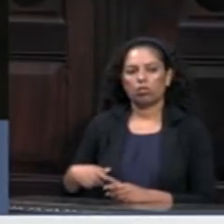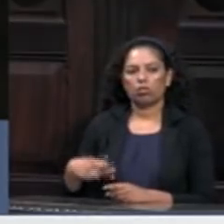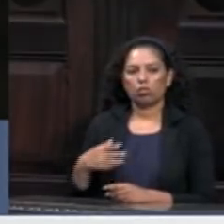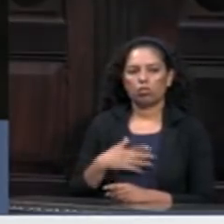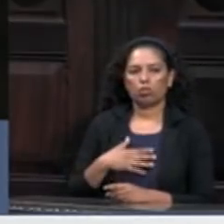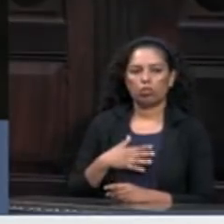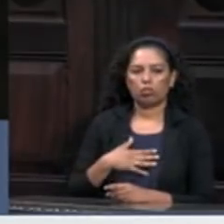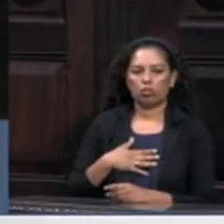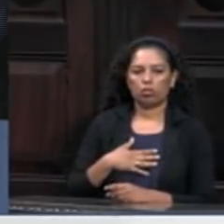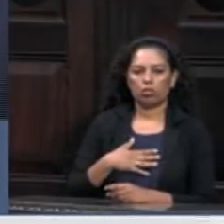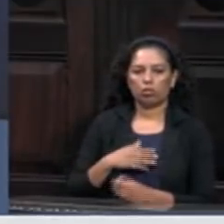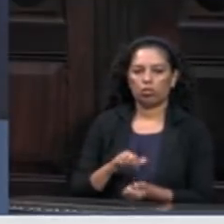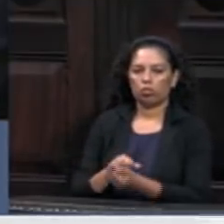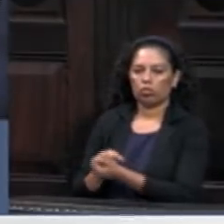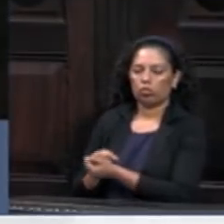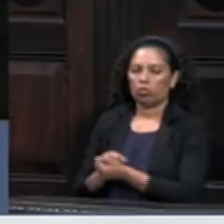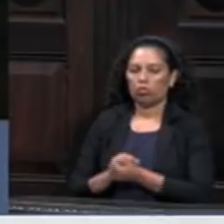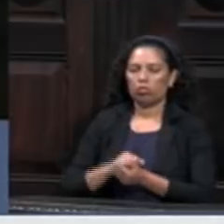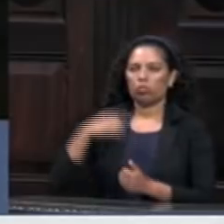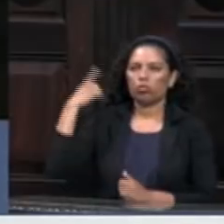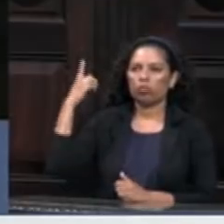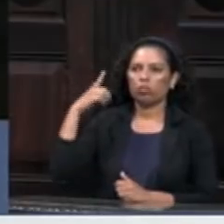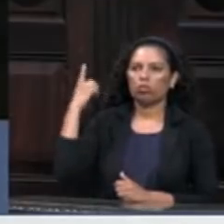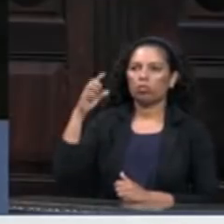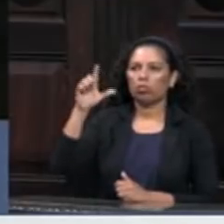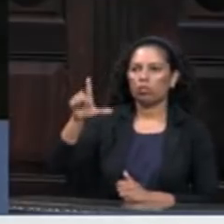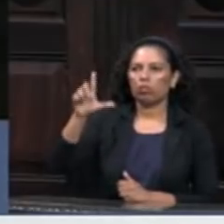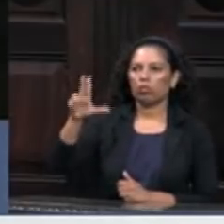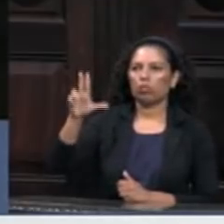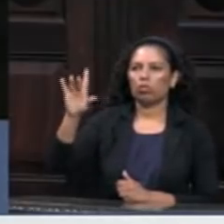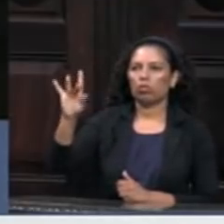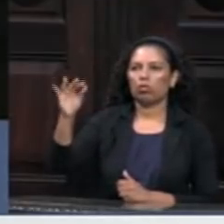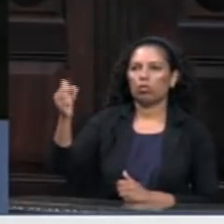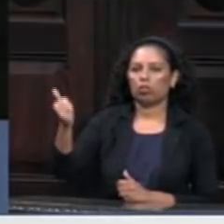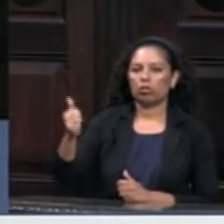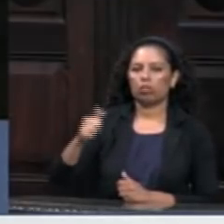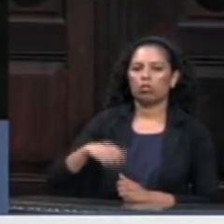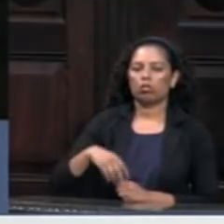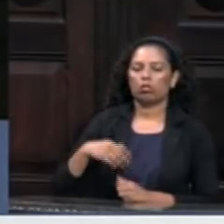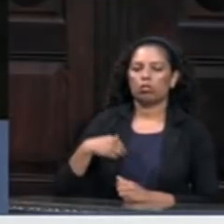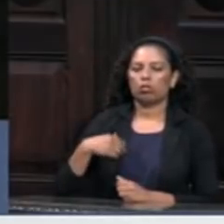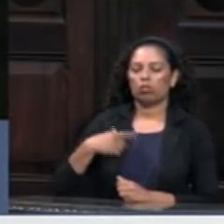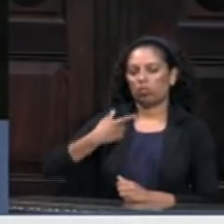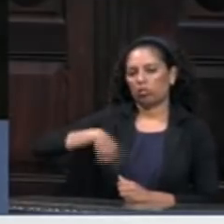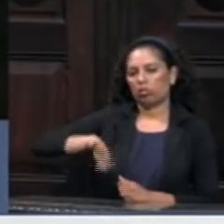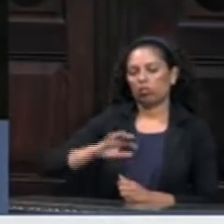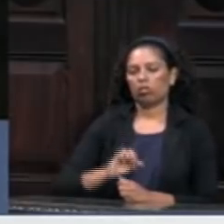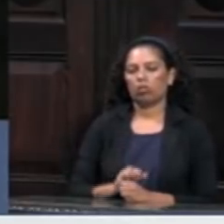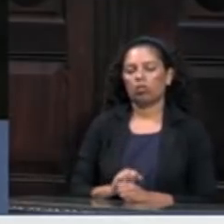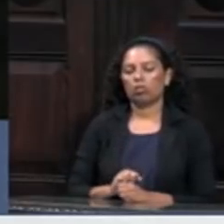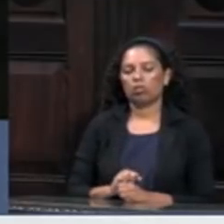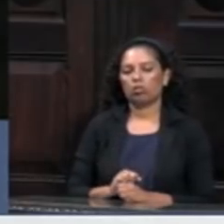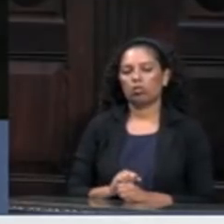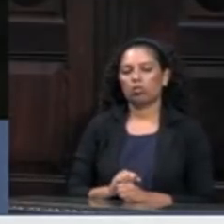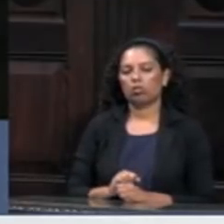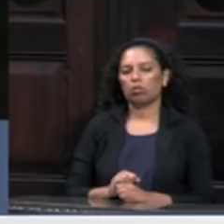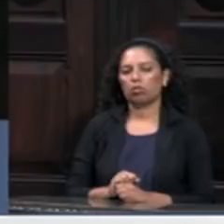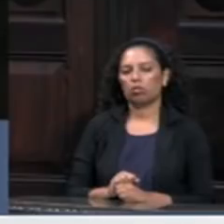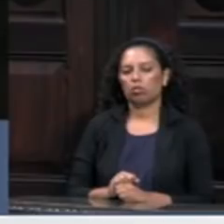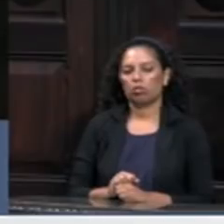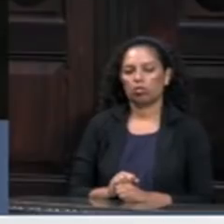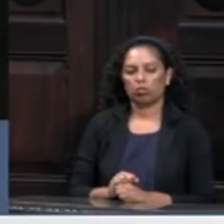eu e a deputada Lucinha, que seremos a